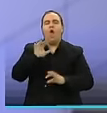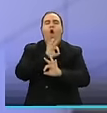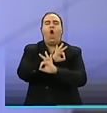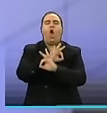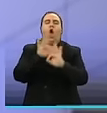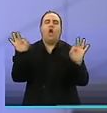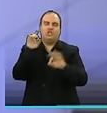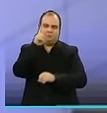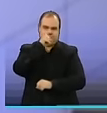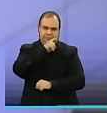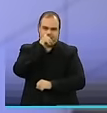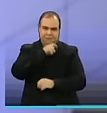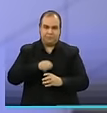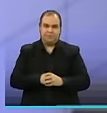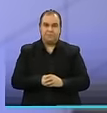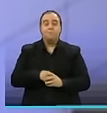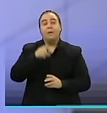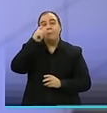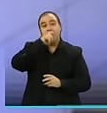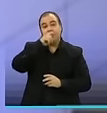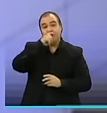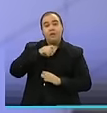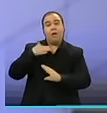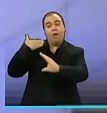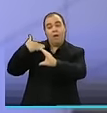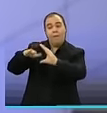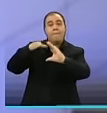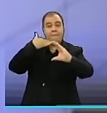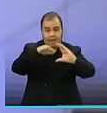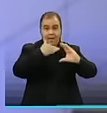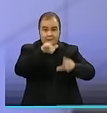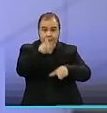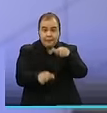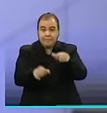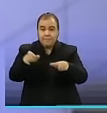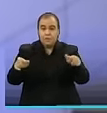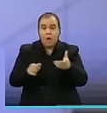mentir. Inclusive mentia mandando e-mail para as pessoas. E